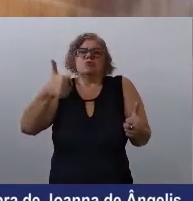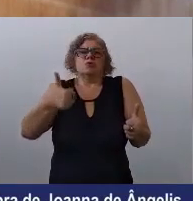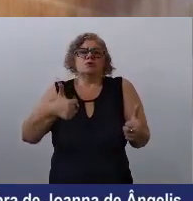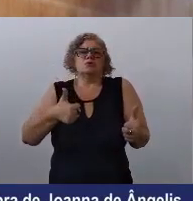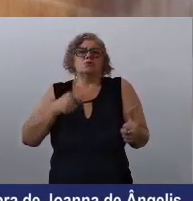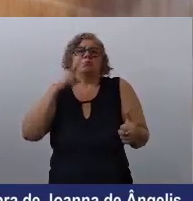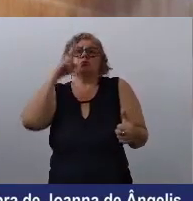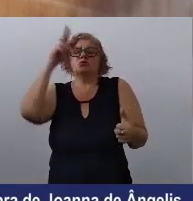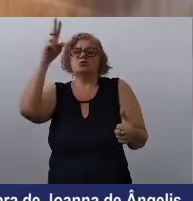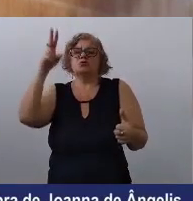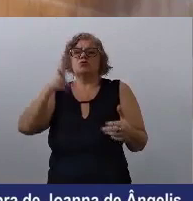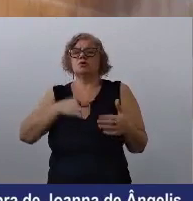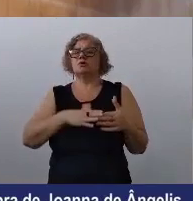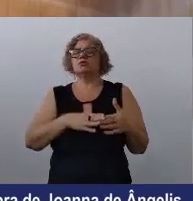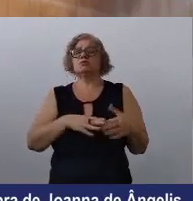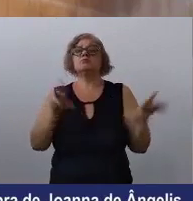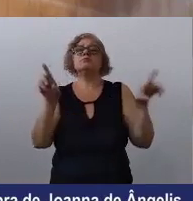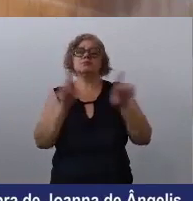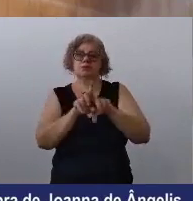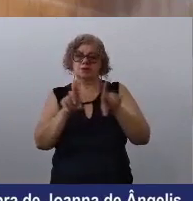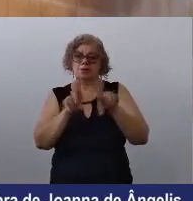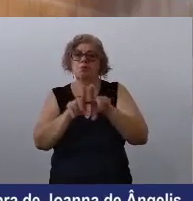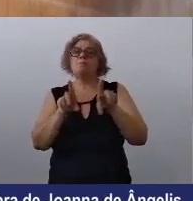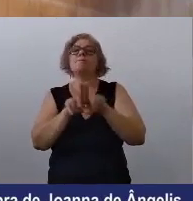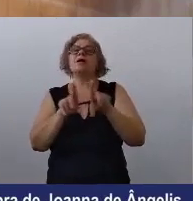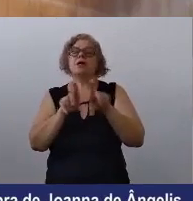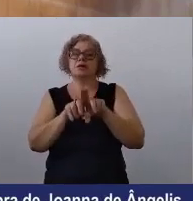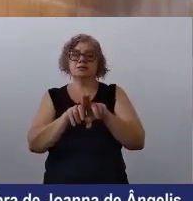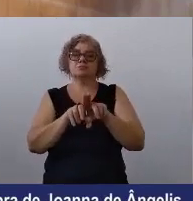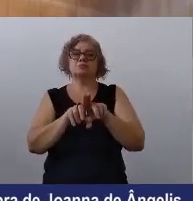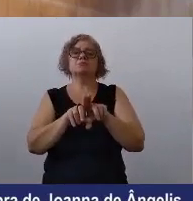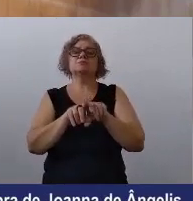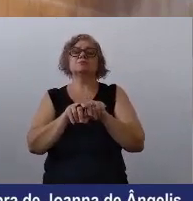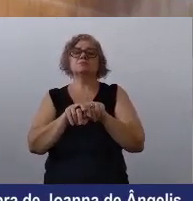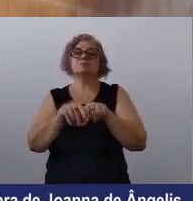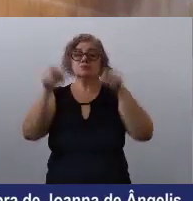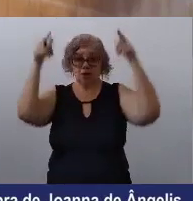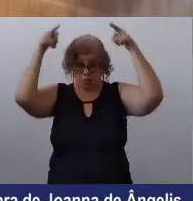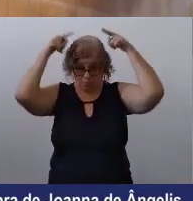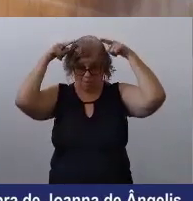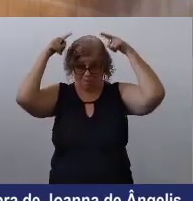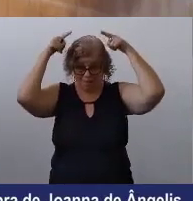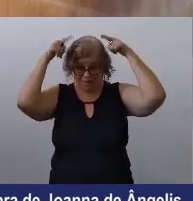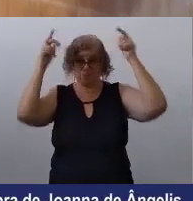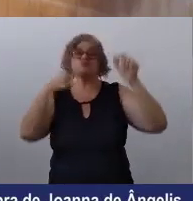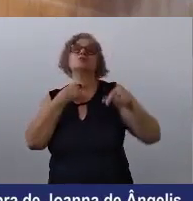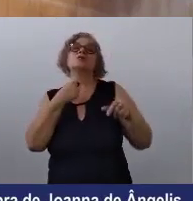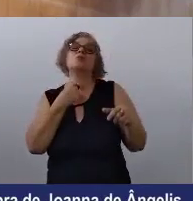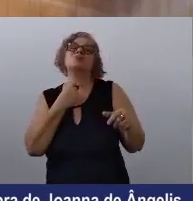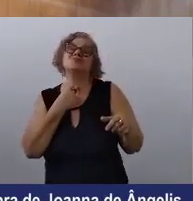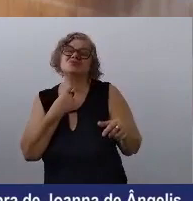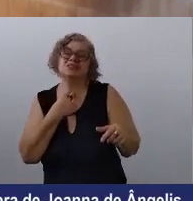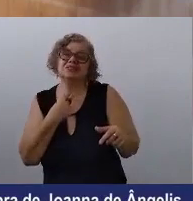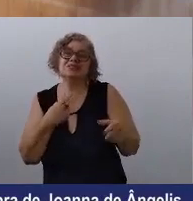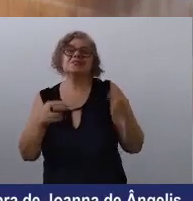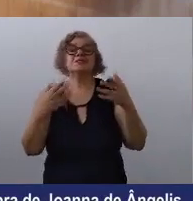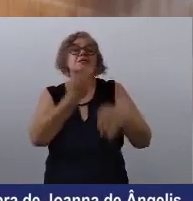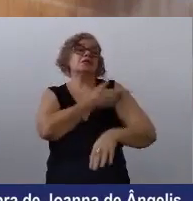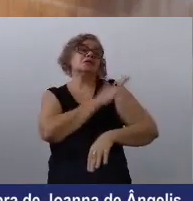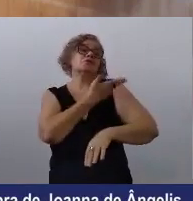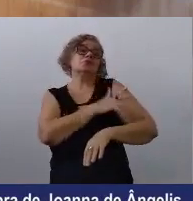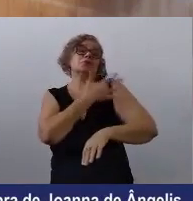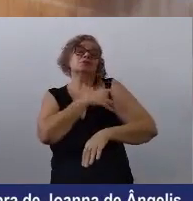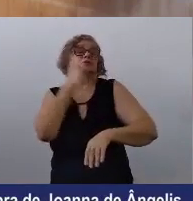prodígia. Também no México, naturalmente, não se podia ter educação junto